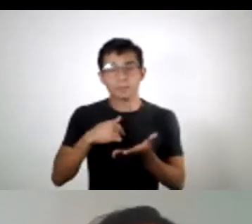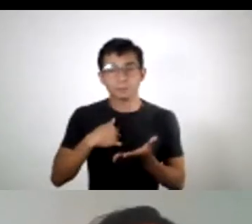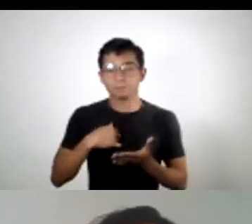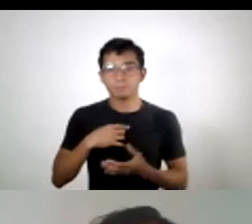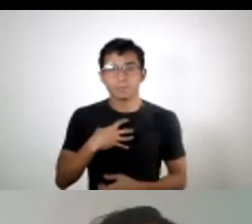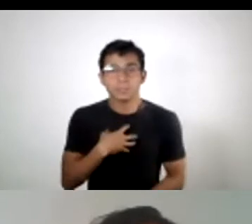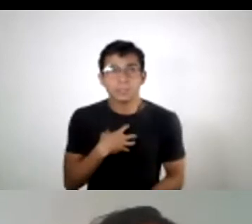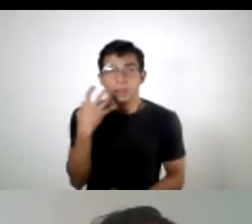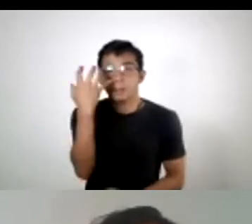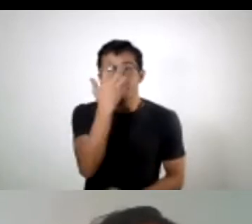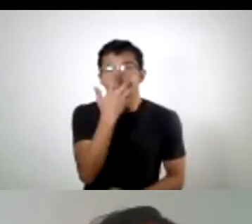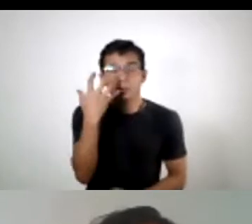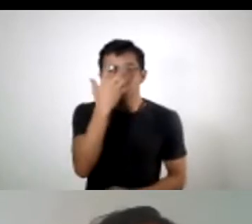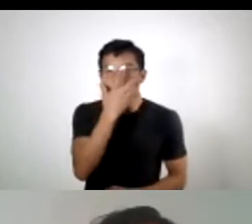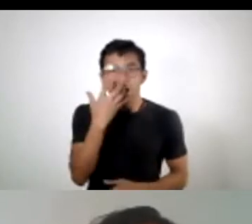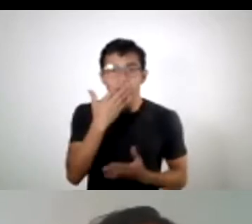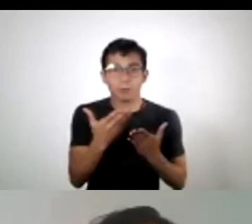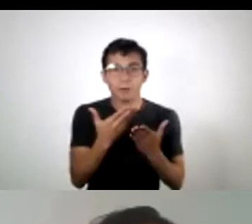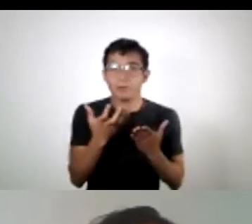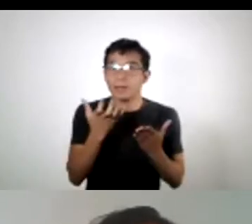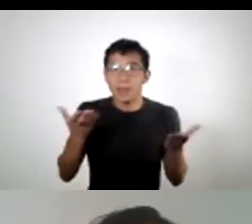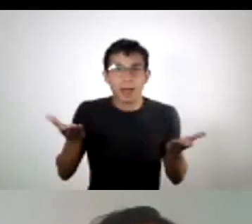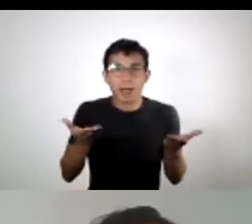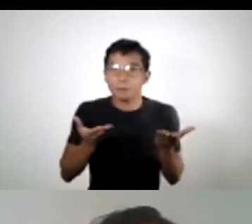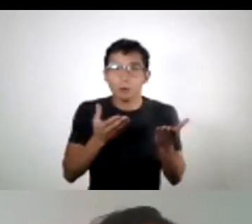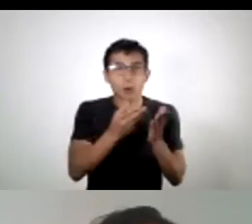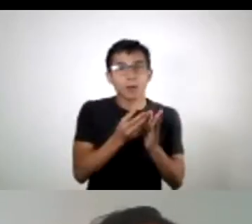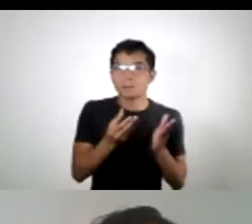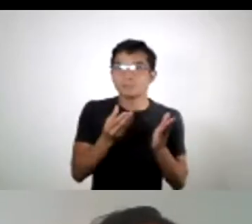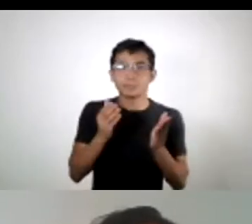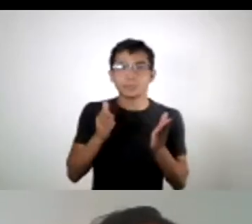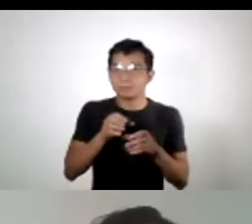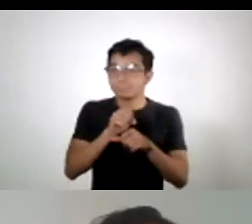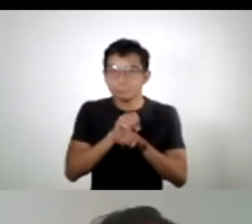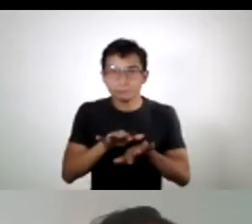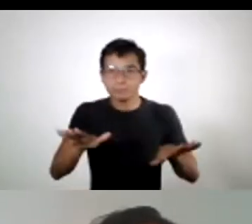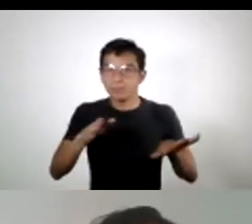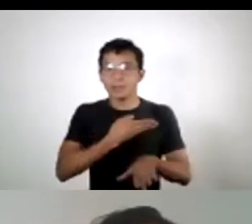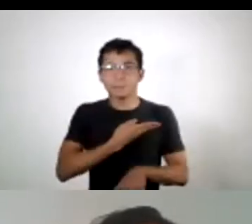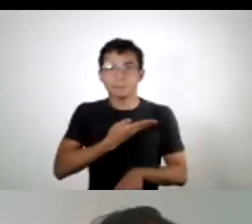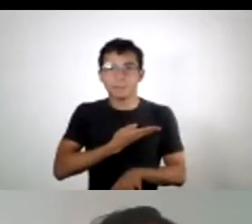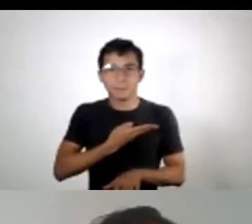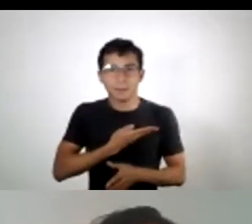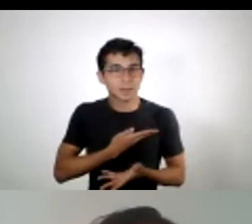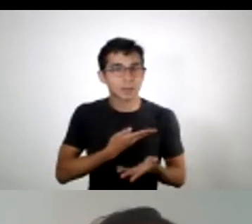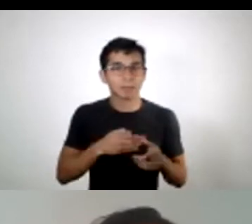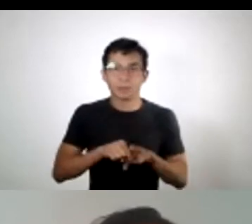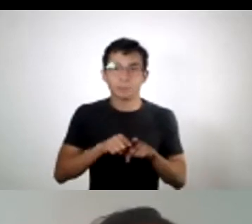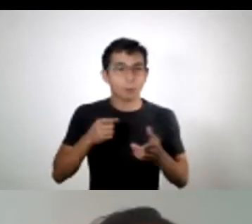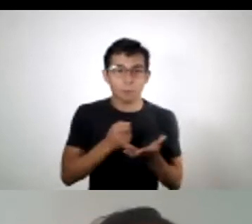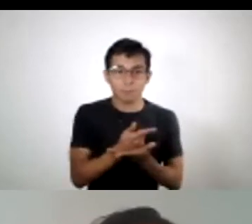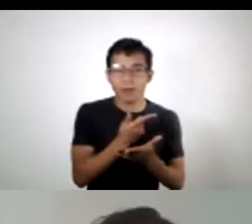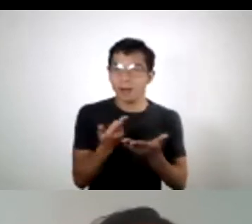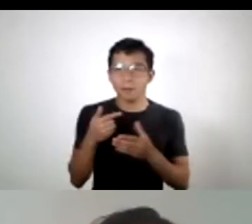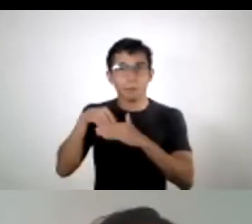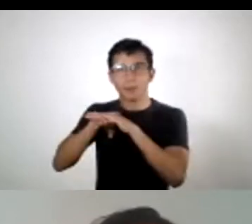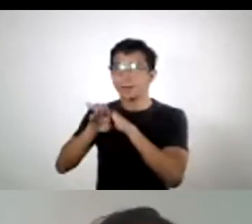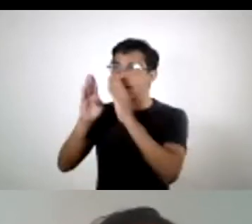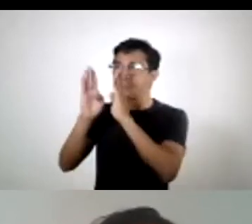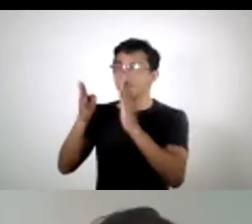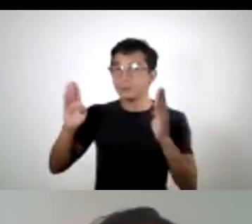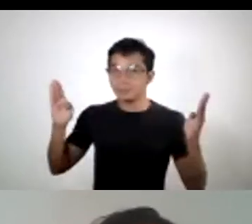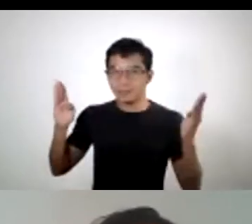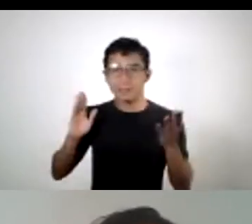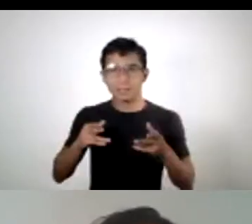já queria ele na minha biblioteca, queria replicar isso para os meus colegas, e já mandei o link para várias